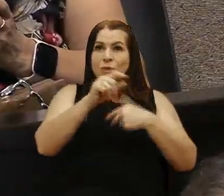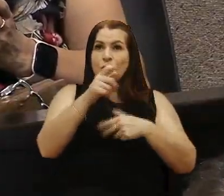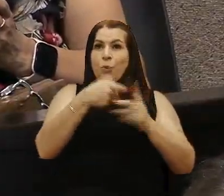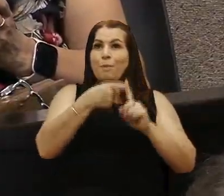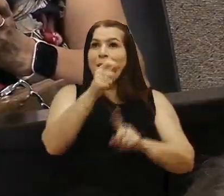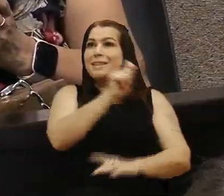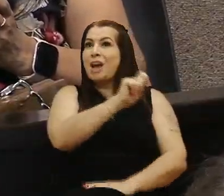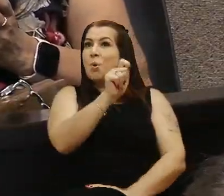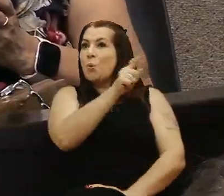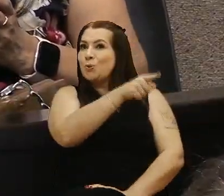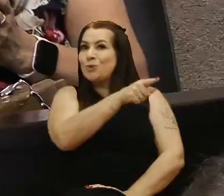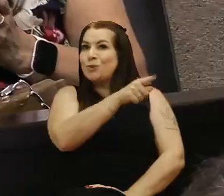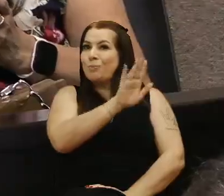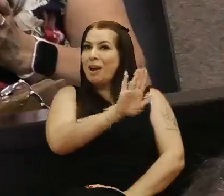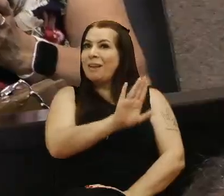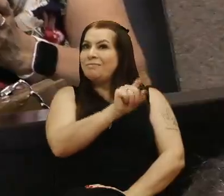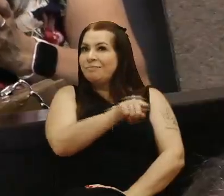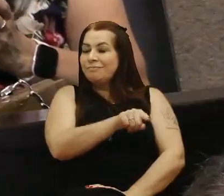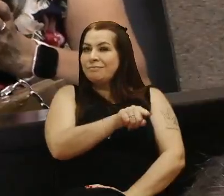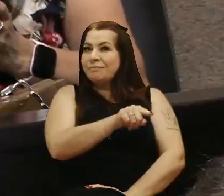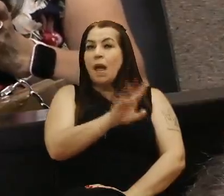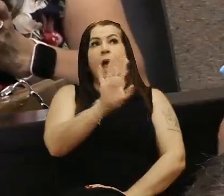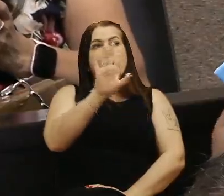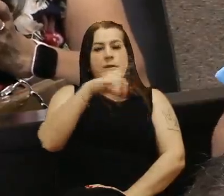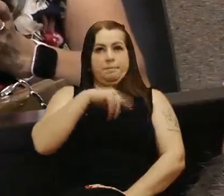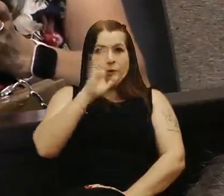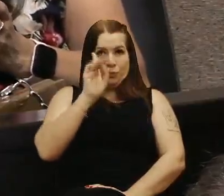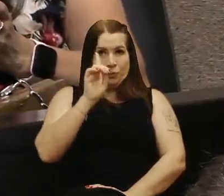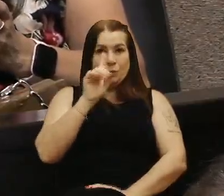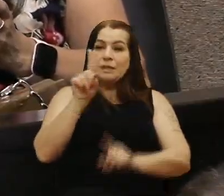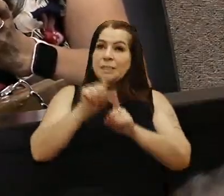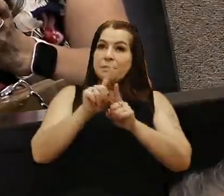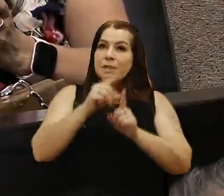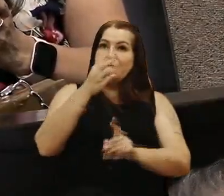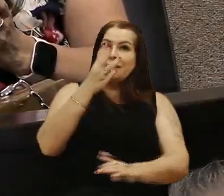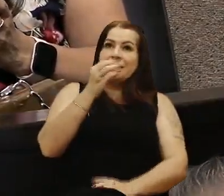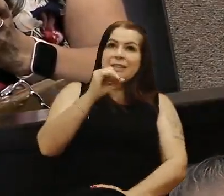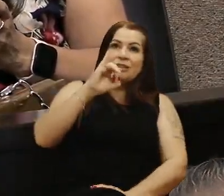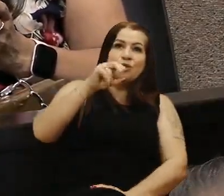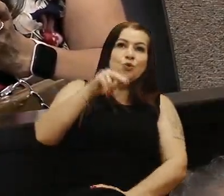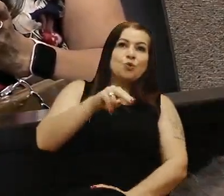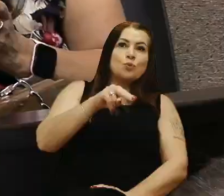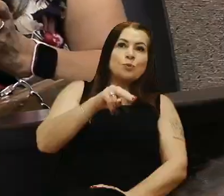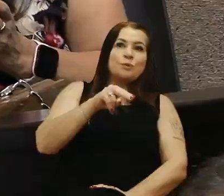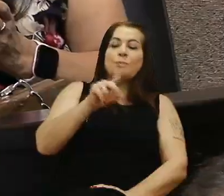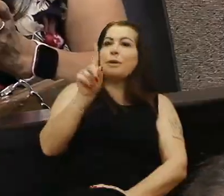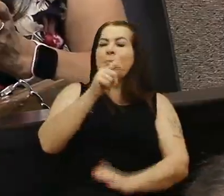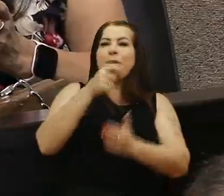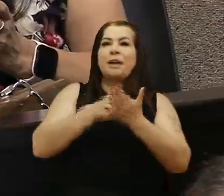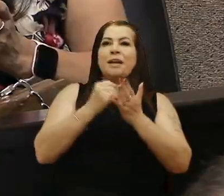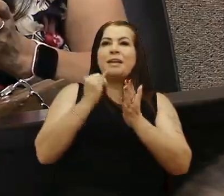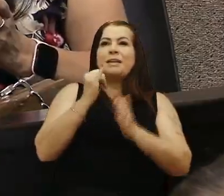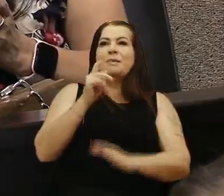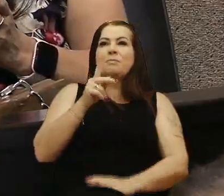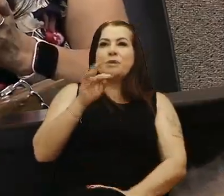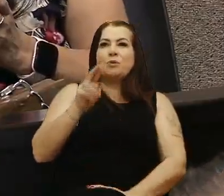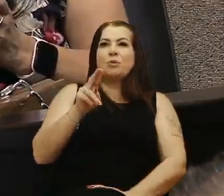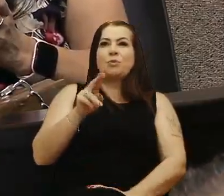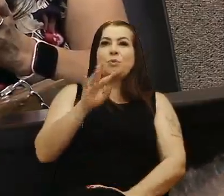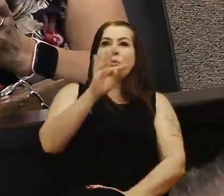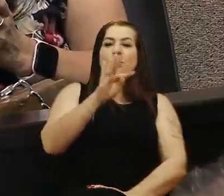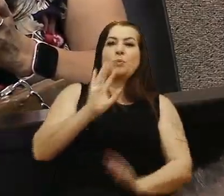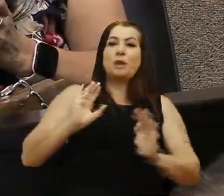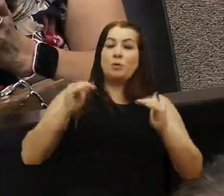agosto. Agosto. Ah, não, mas tem mais um. Tem um que é de 30 de junho, a isenção do IPTU para as pessoas com TEA,